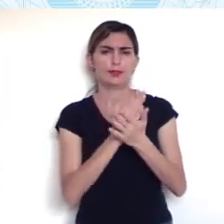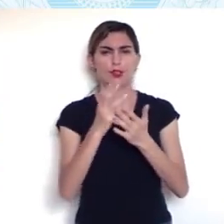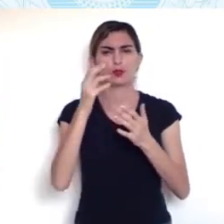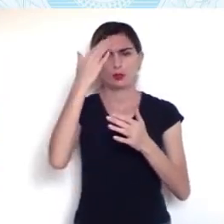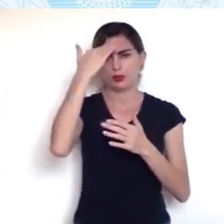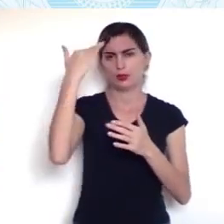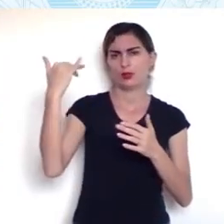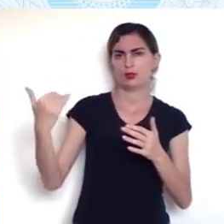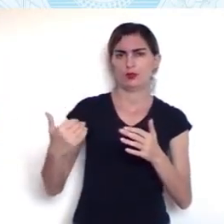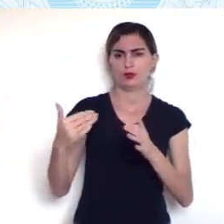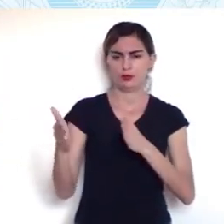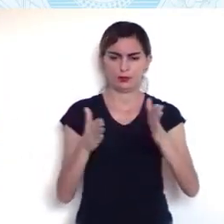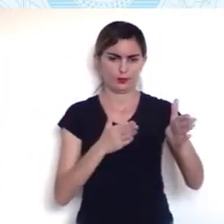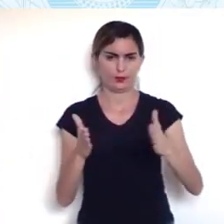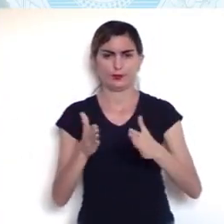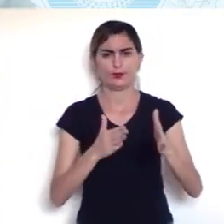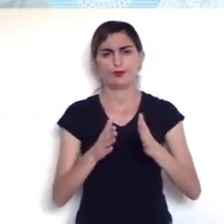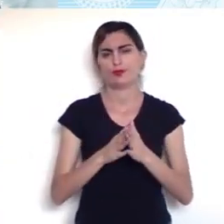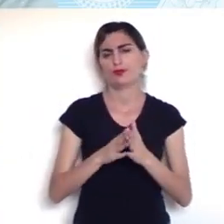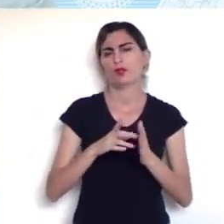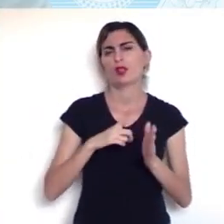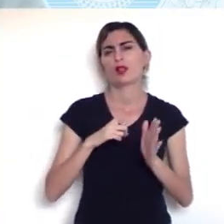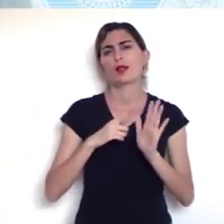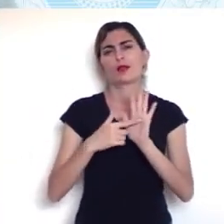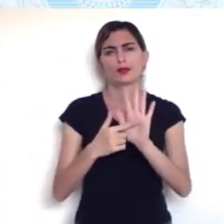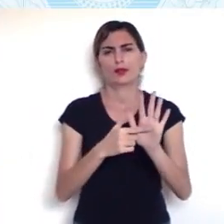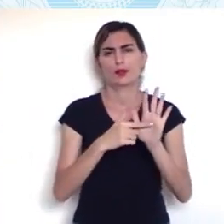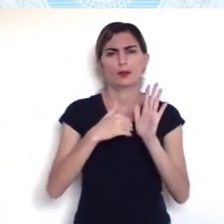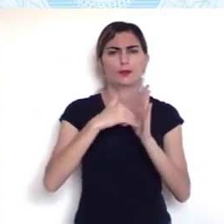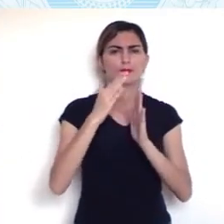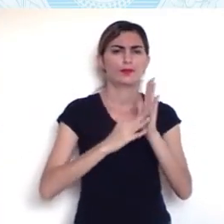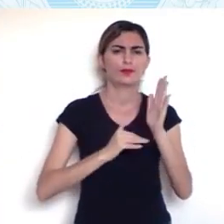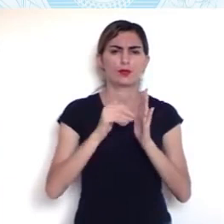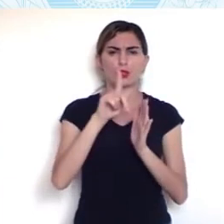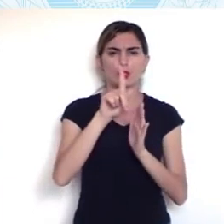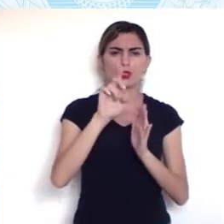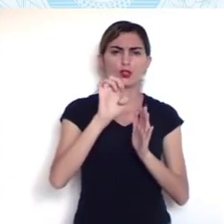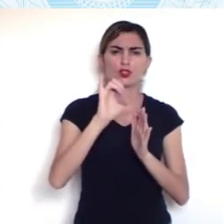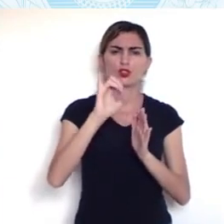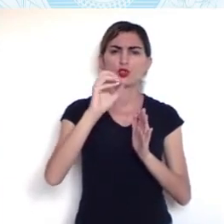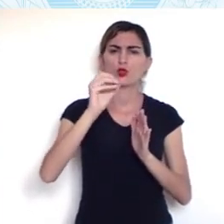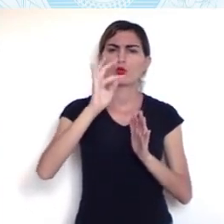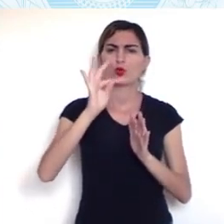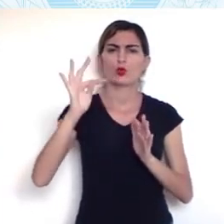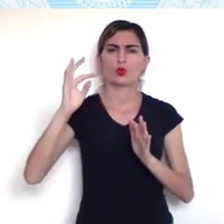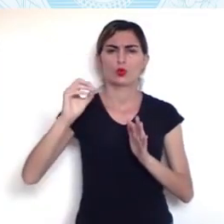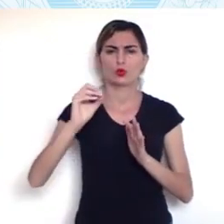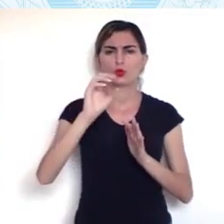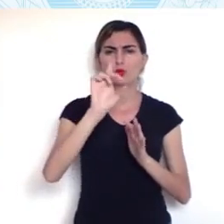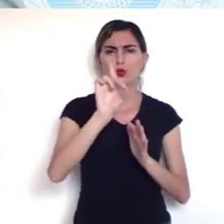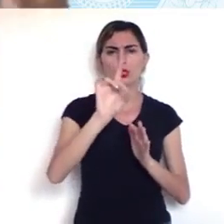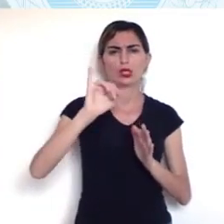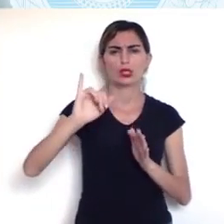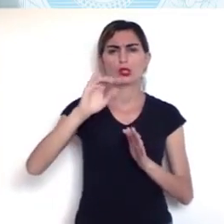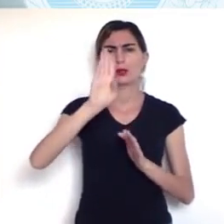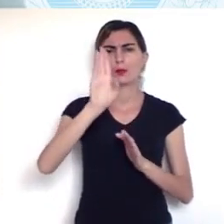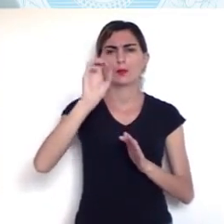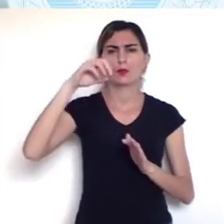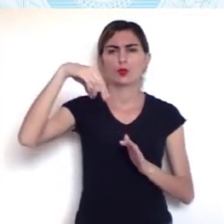alguns artistas desse período. Destaque para a pintura de Giotto di